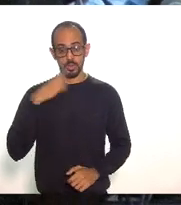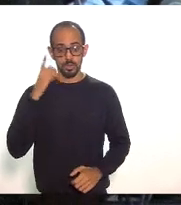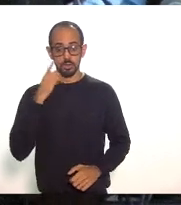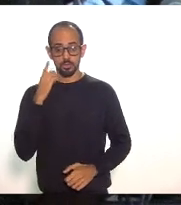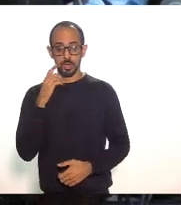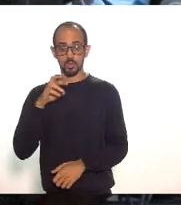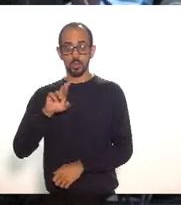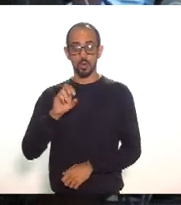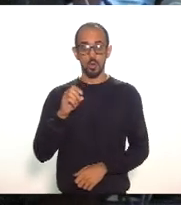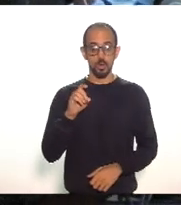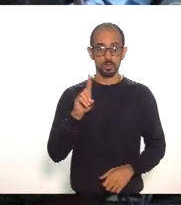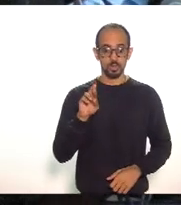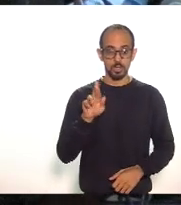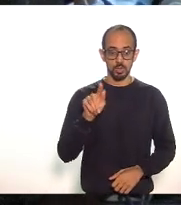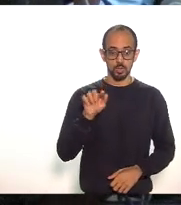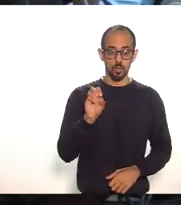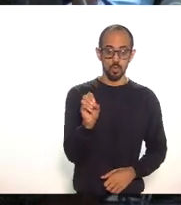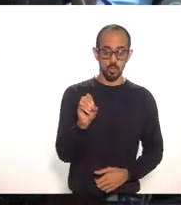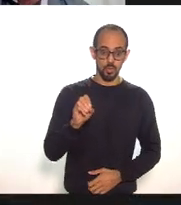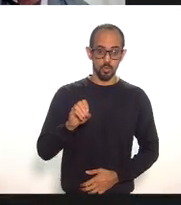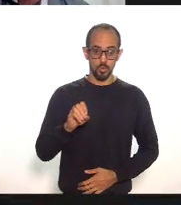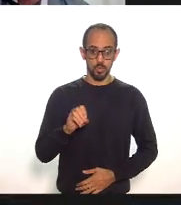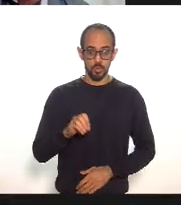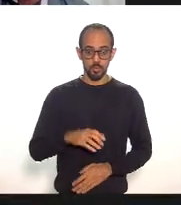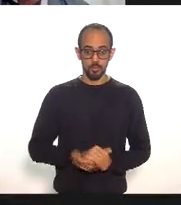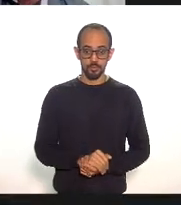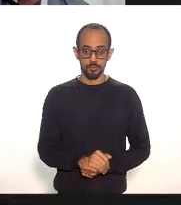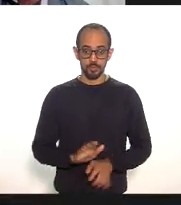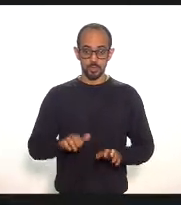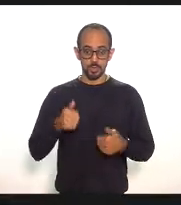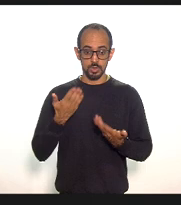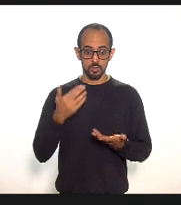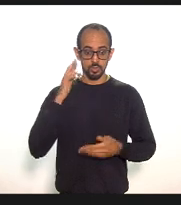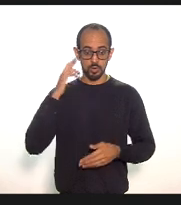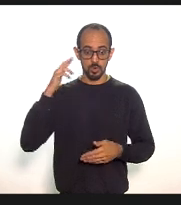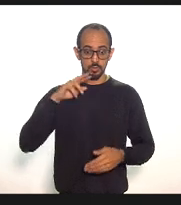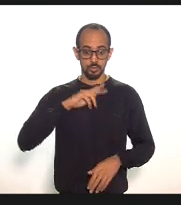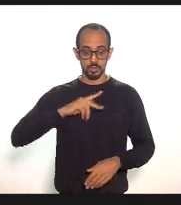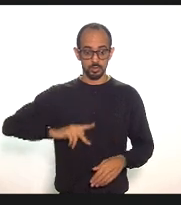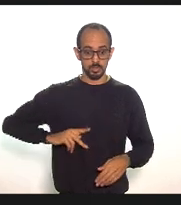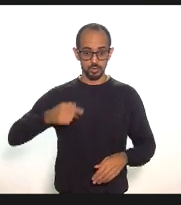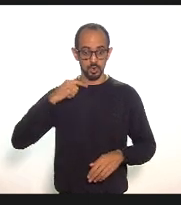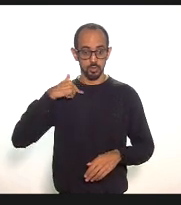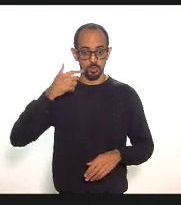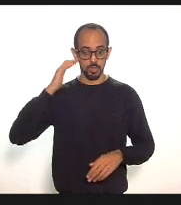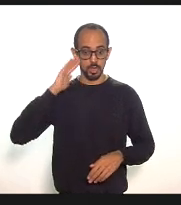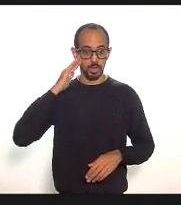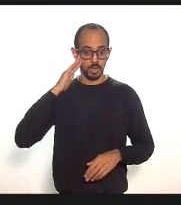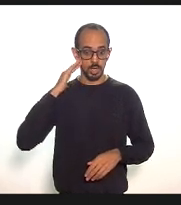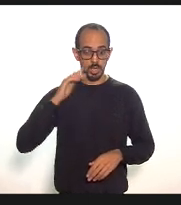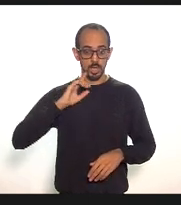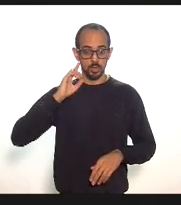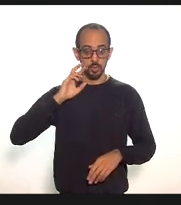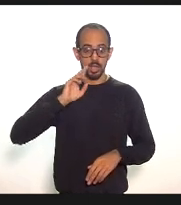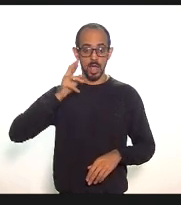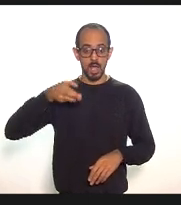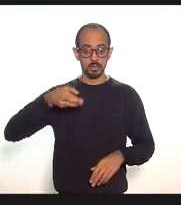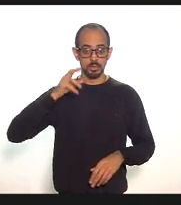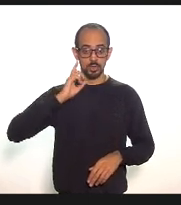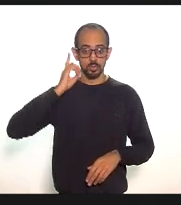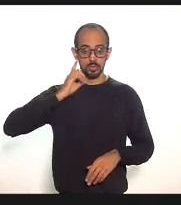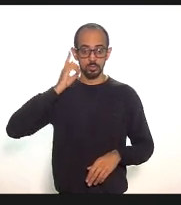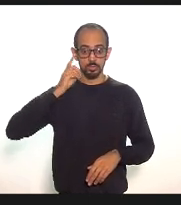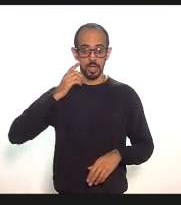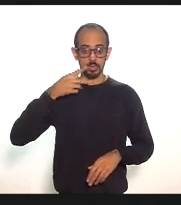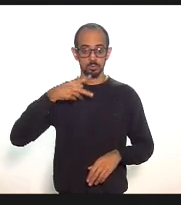Deputado Rodrigo Amorim. Senhor presidente, eu compreendo as razões do deputado Pedro Ricardo,